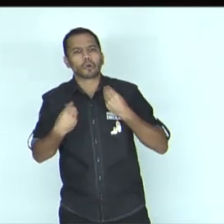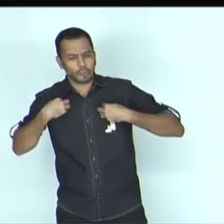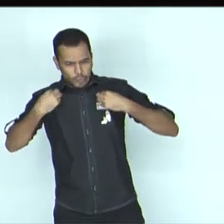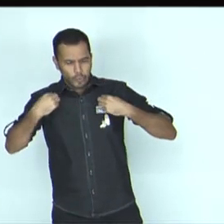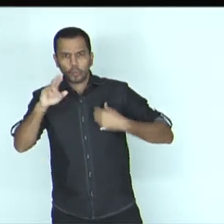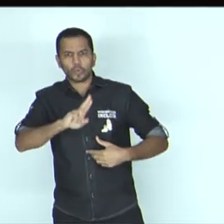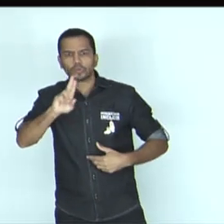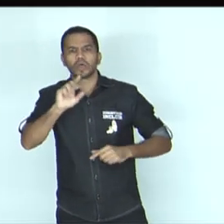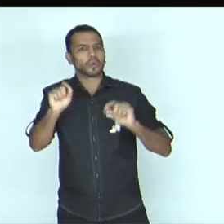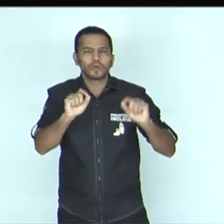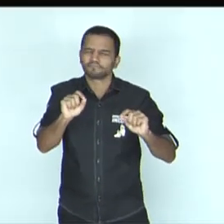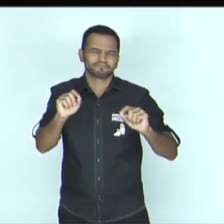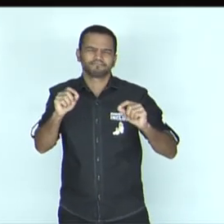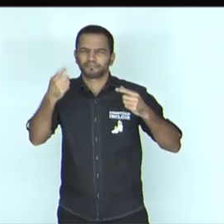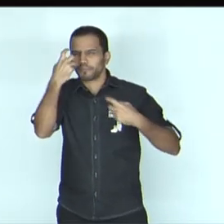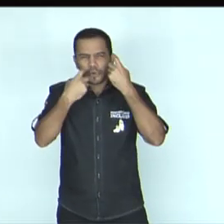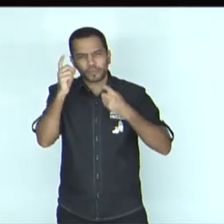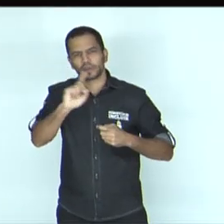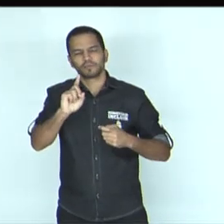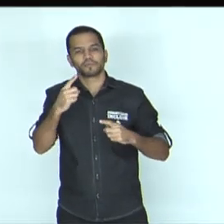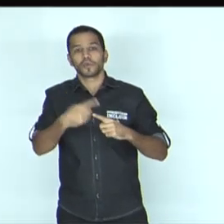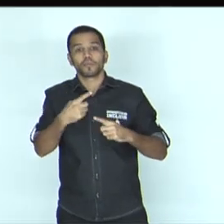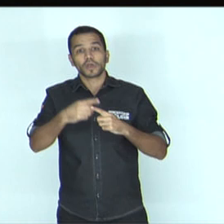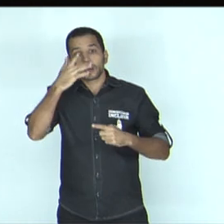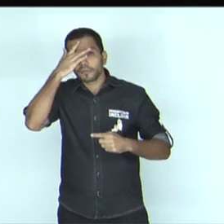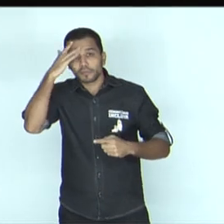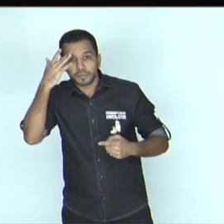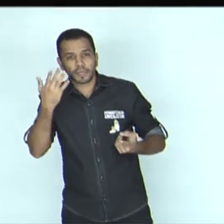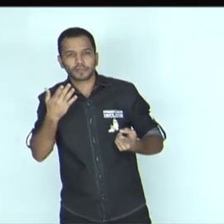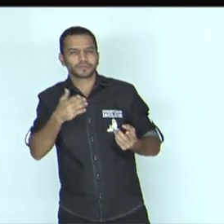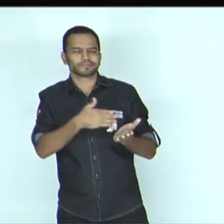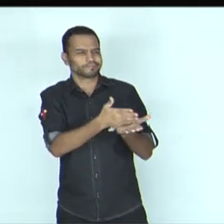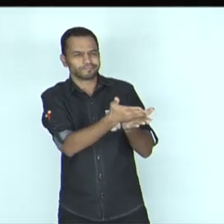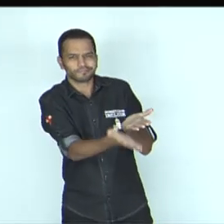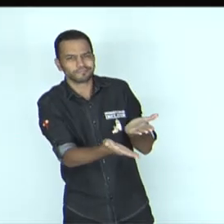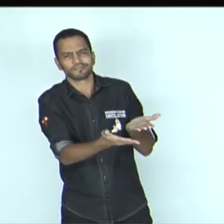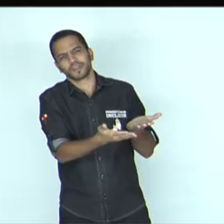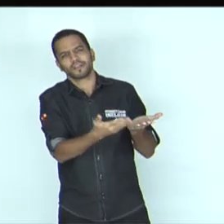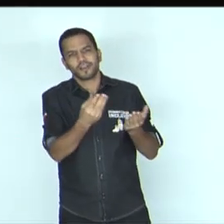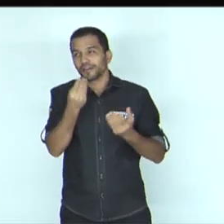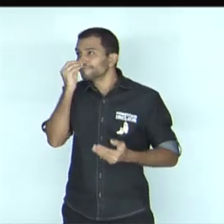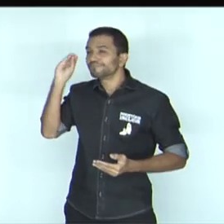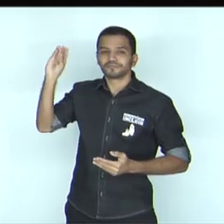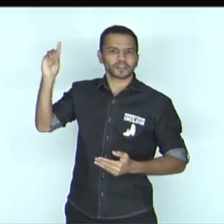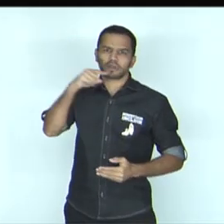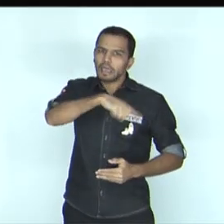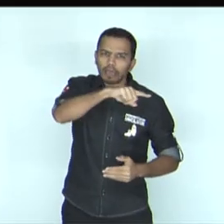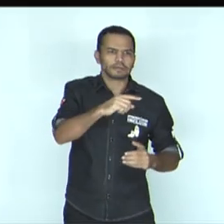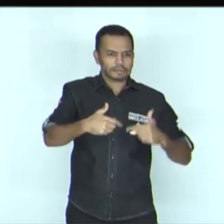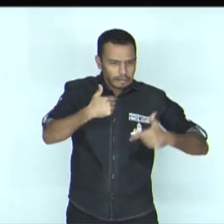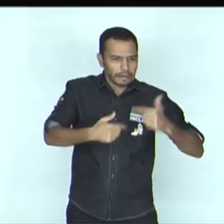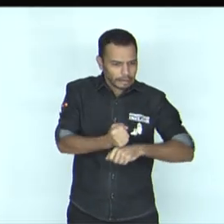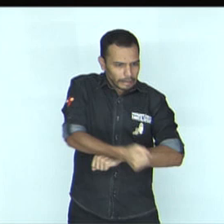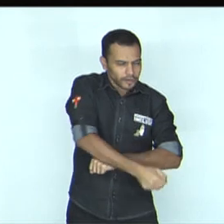vestir, pois os pagãos é que correm atrás dessas coisas, mas o Pai Celestial